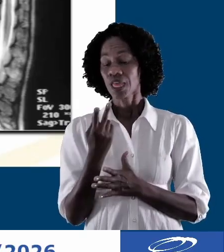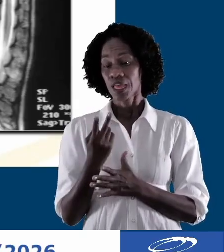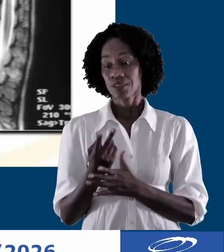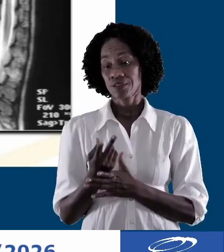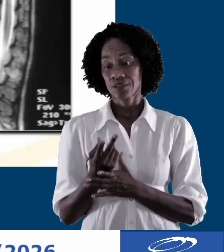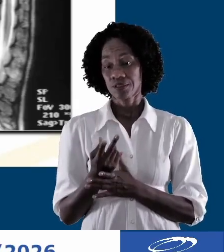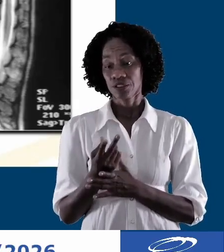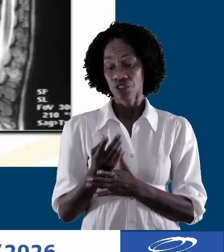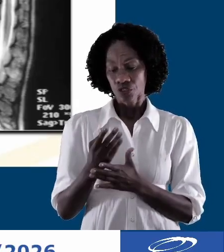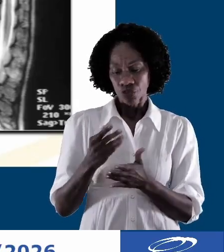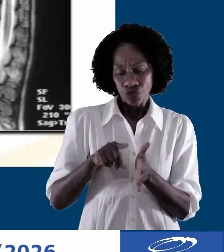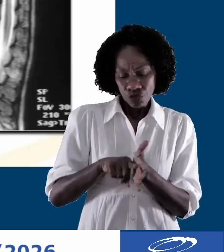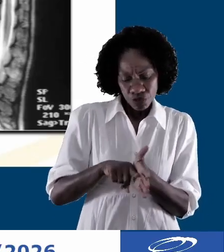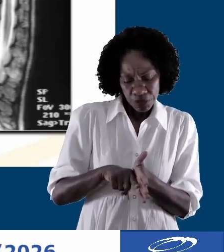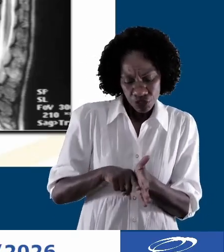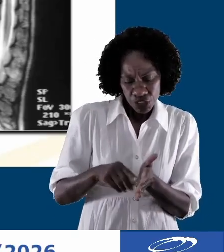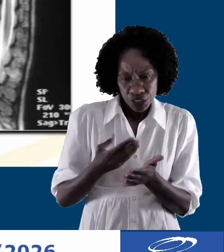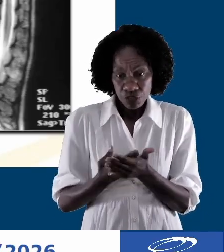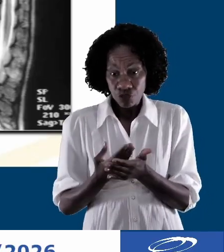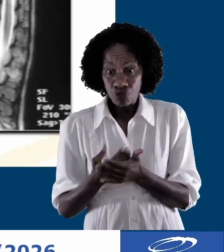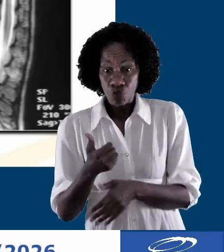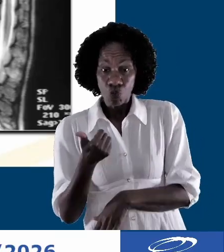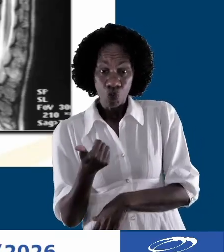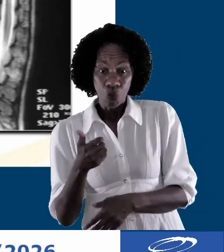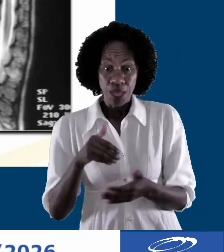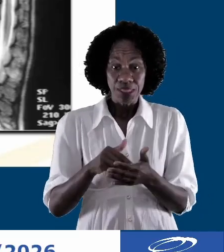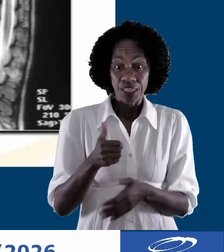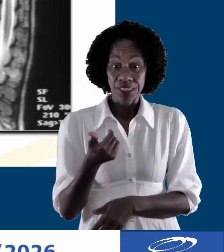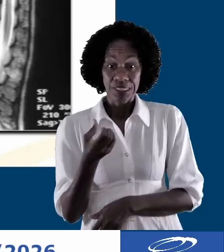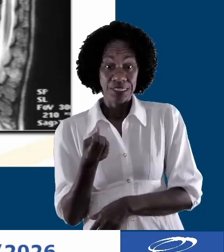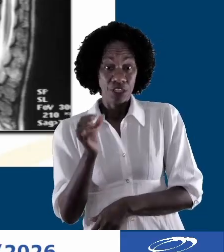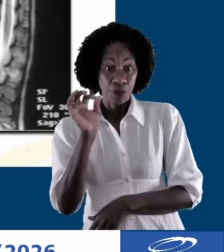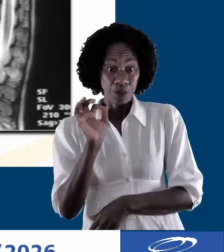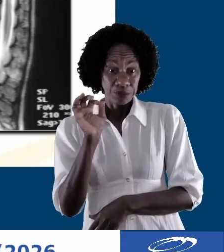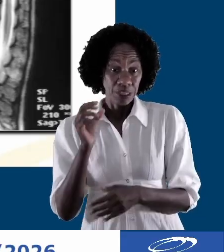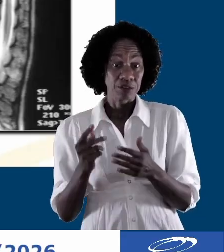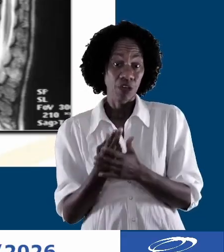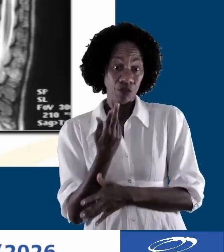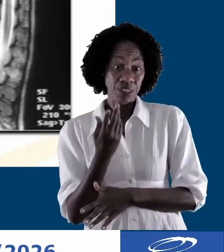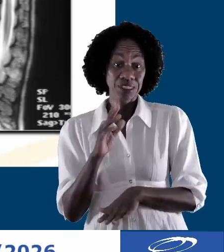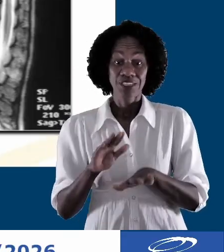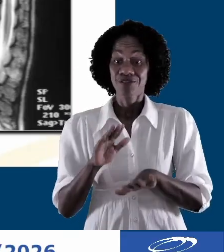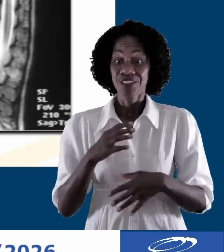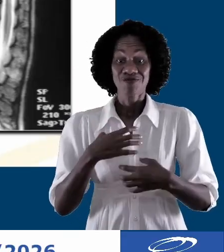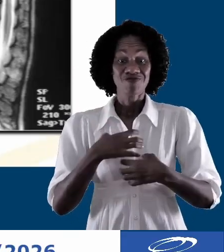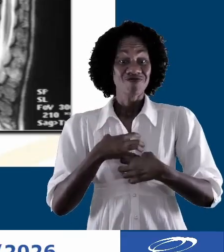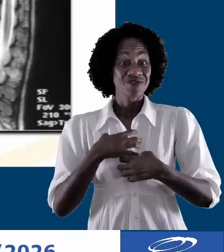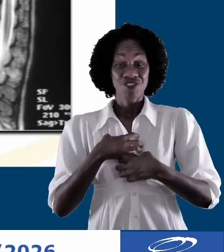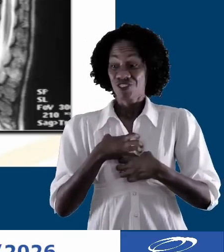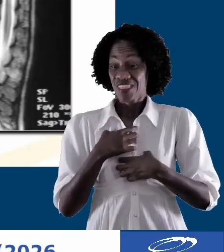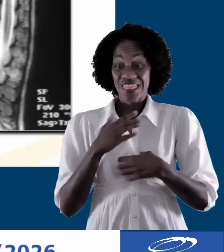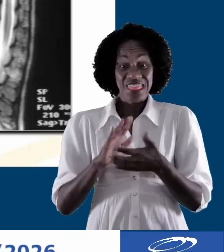isso ocorre de 1 a 16% dos casos e, muitas vezes, essas lesões são assintomáticas. Por isso, é importante,